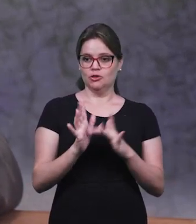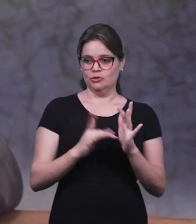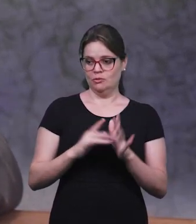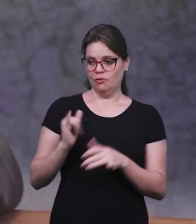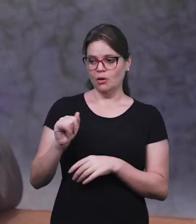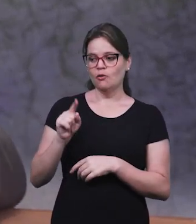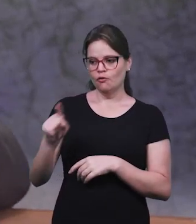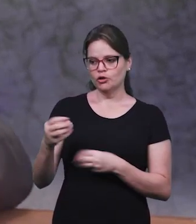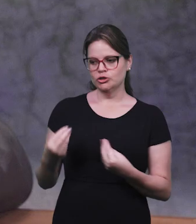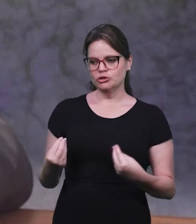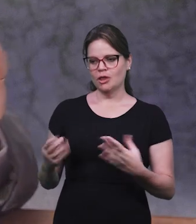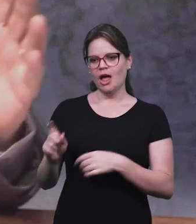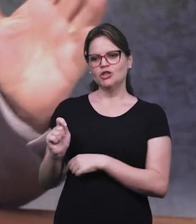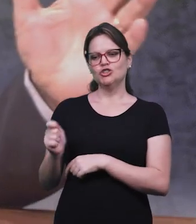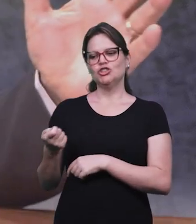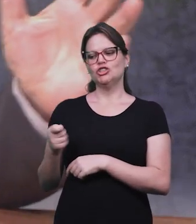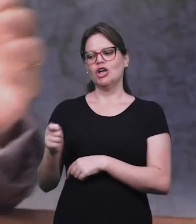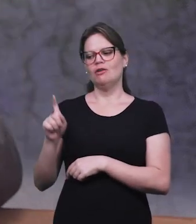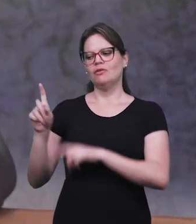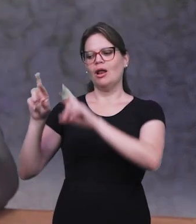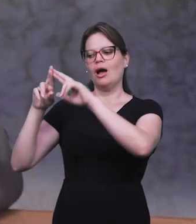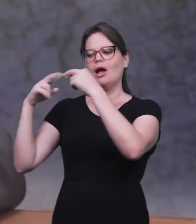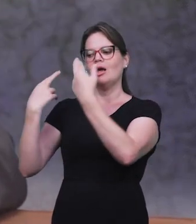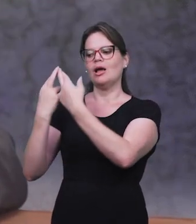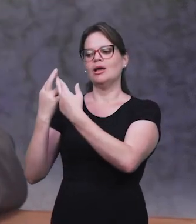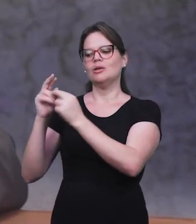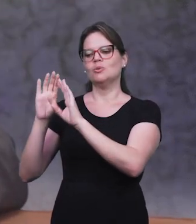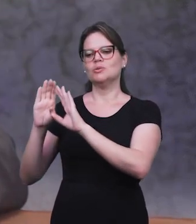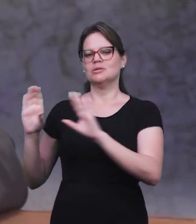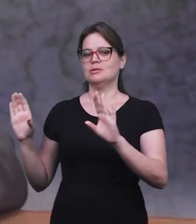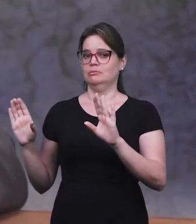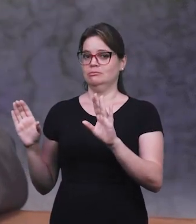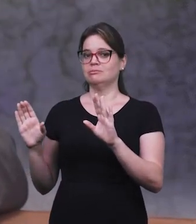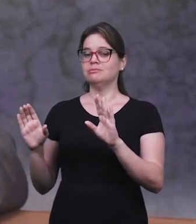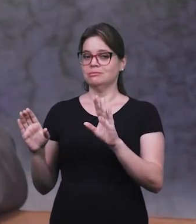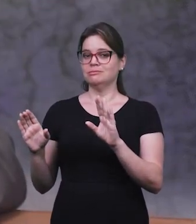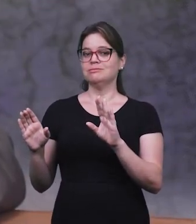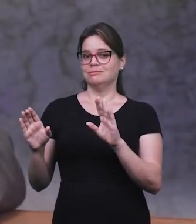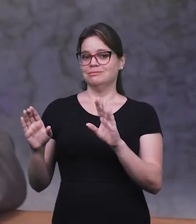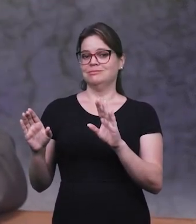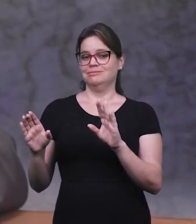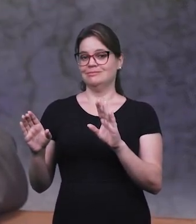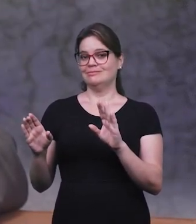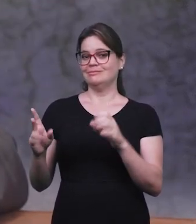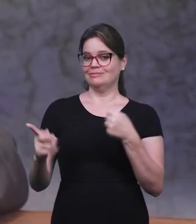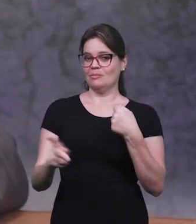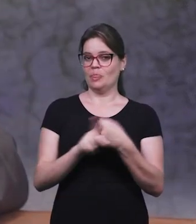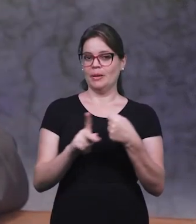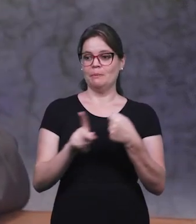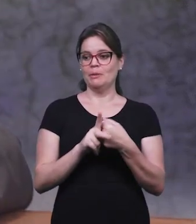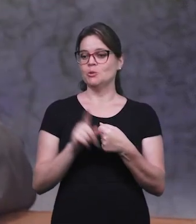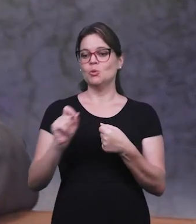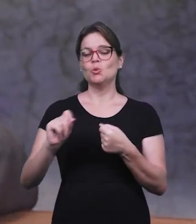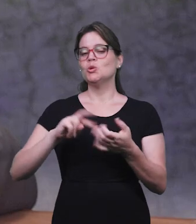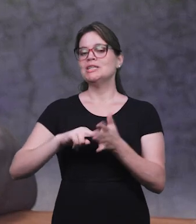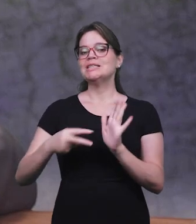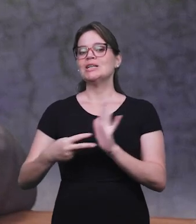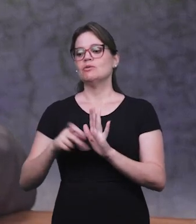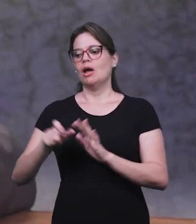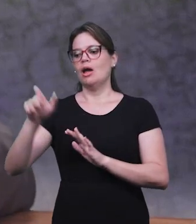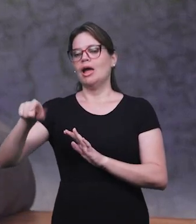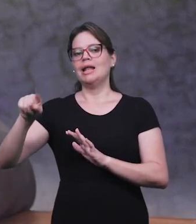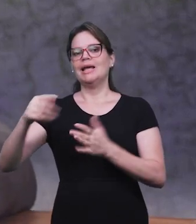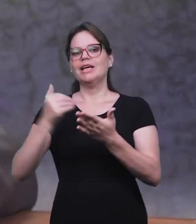a palavra para trazer a abertura ao reino de Deus. Então dissemos aqui que